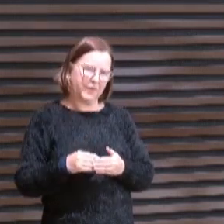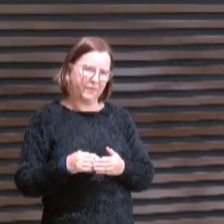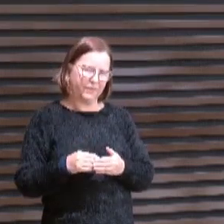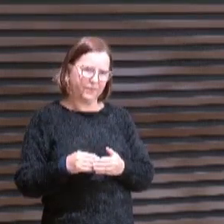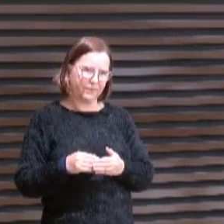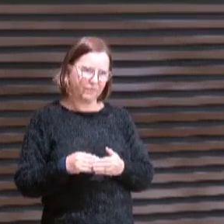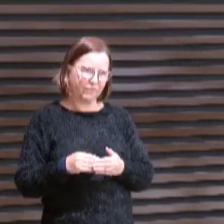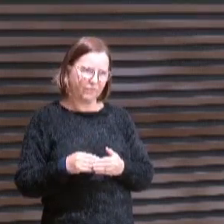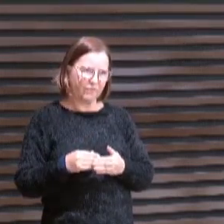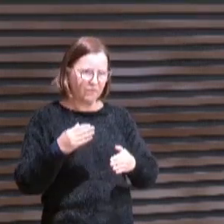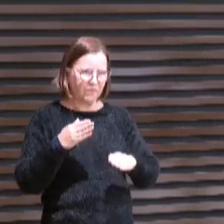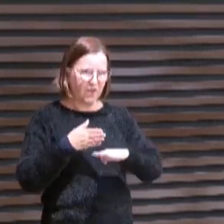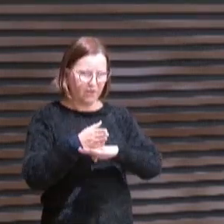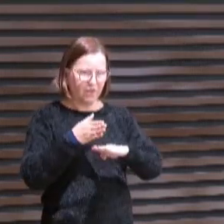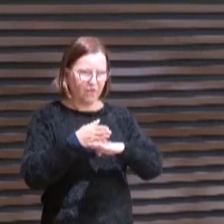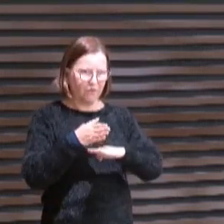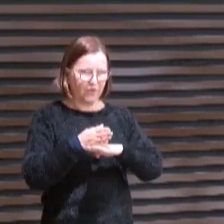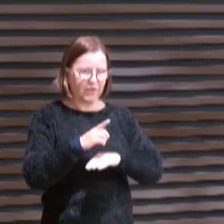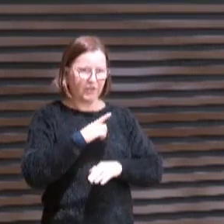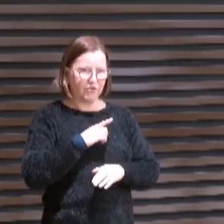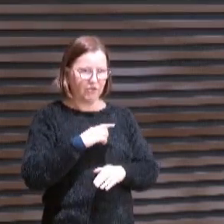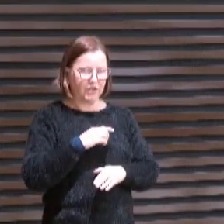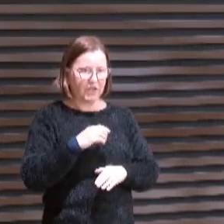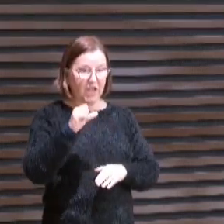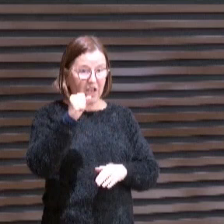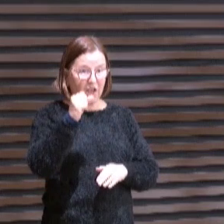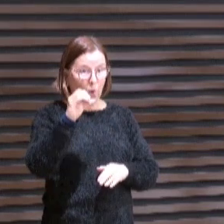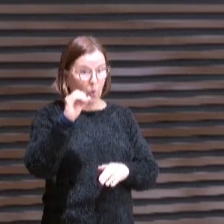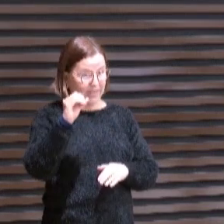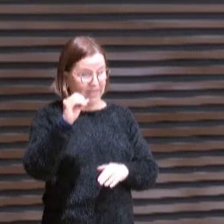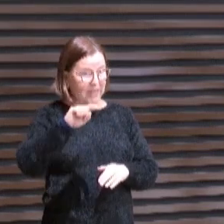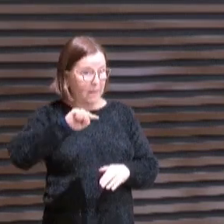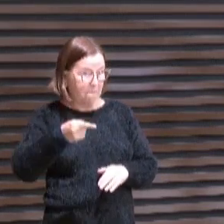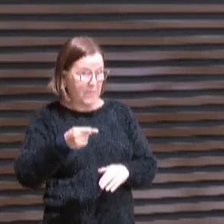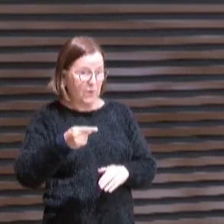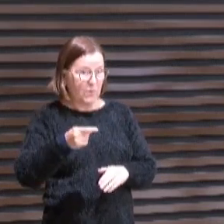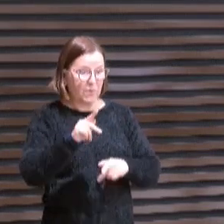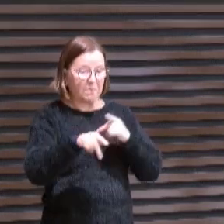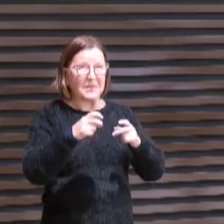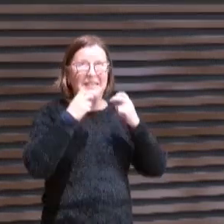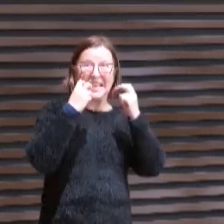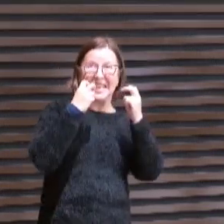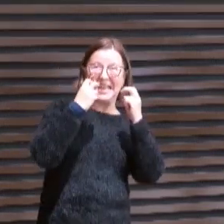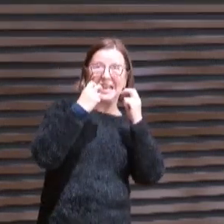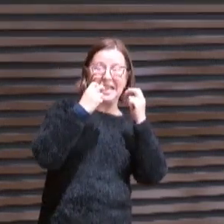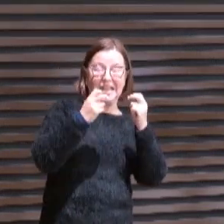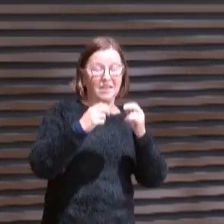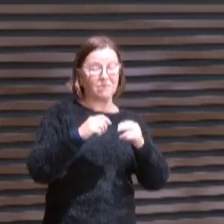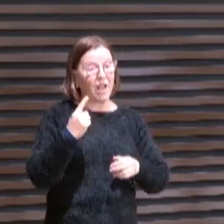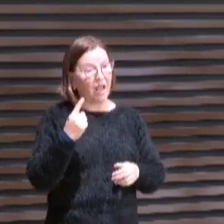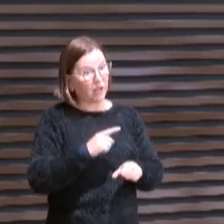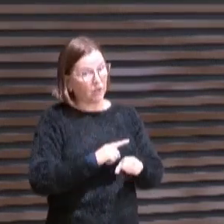estádio enorme, 80 mil pessoas gritando. E ele, num dado